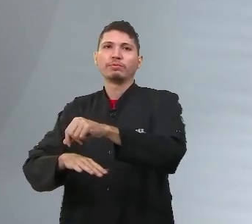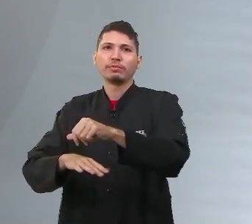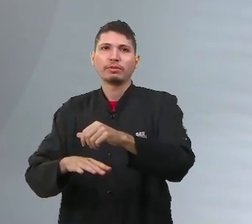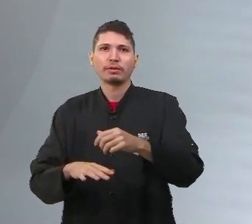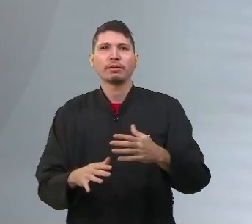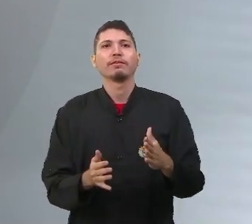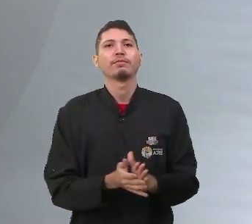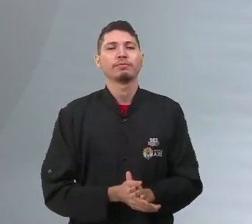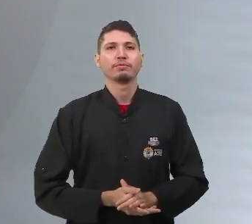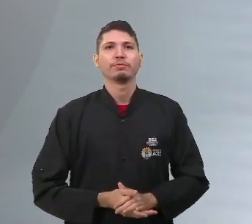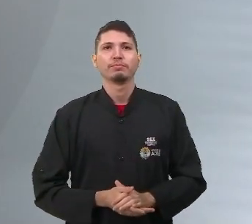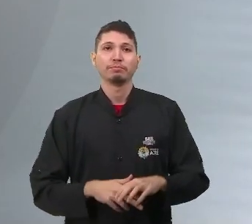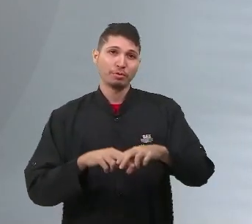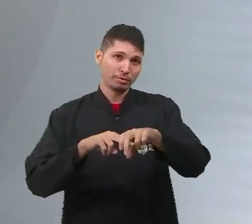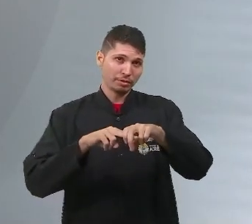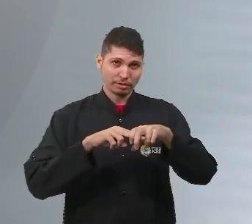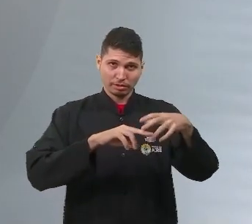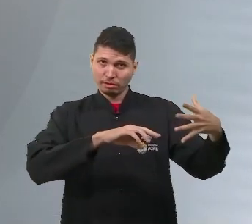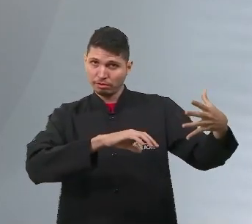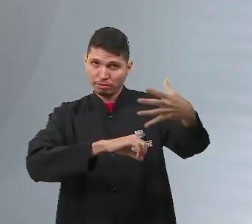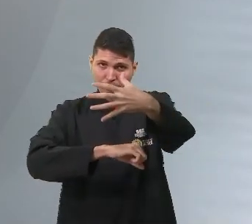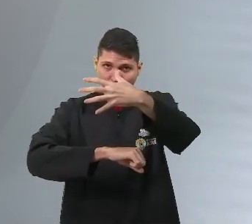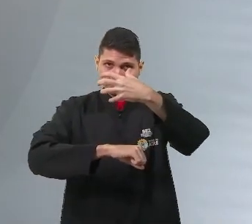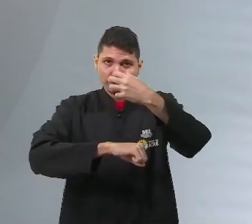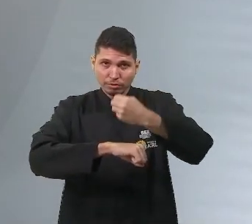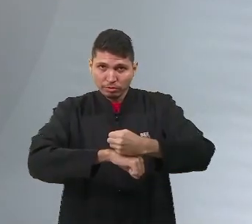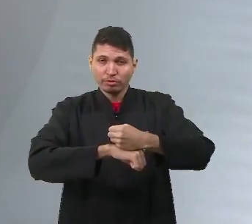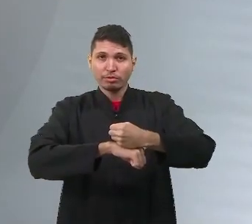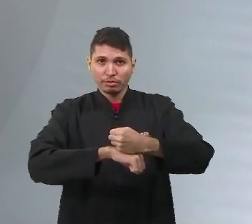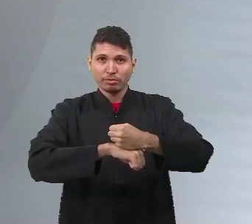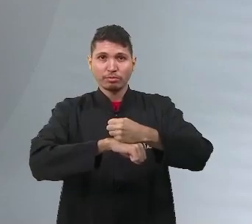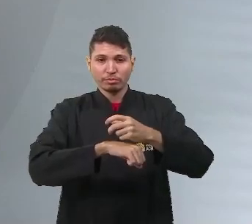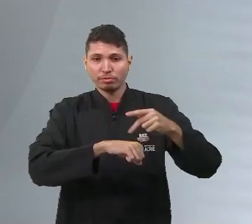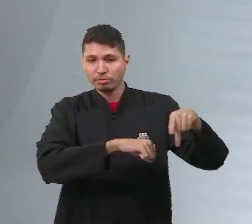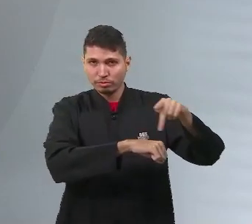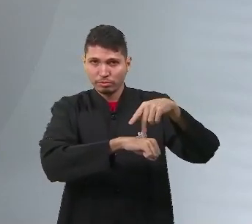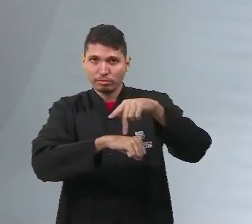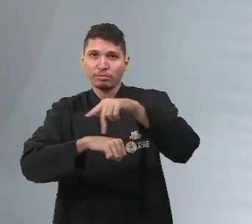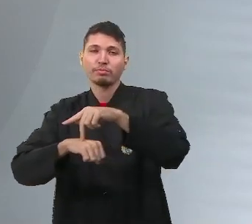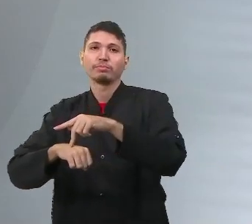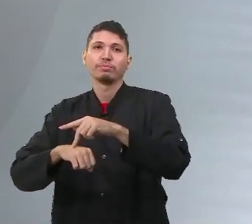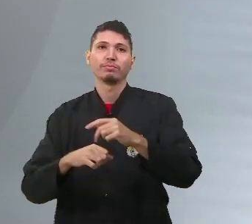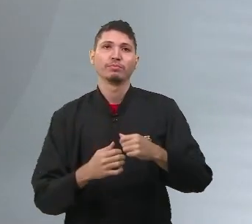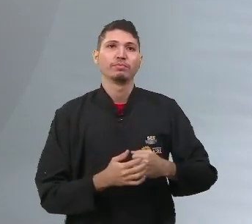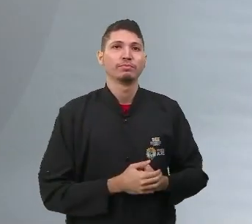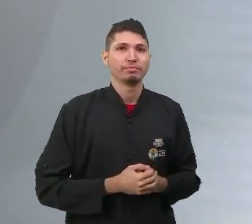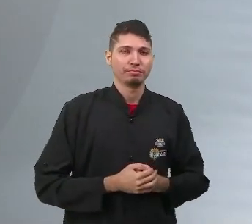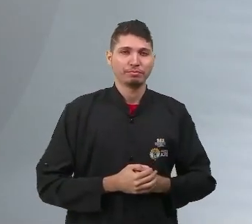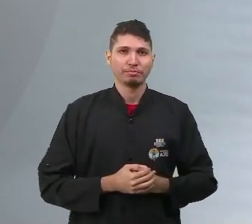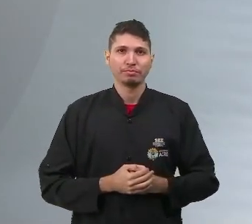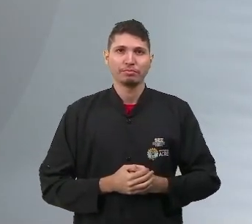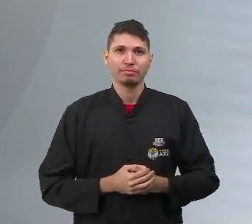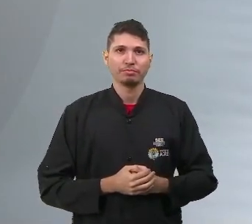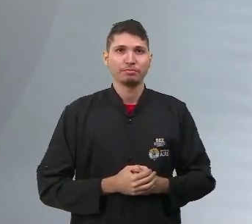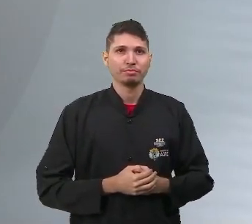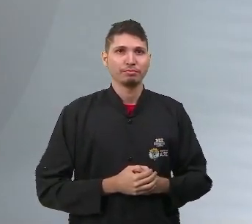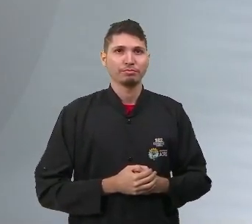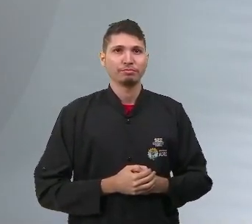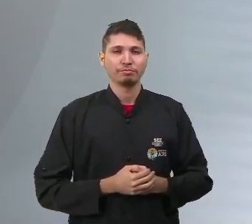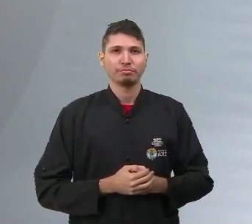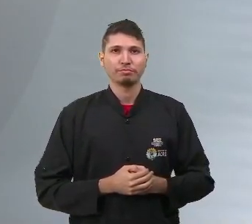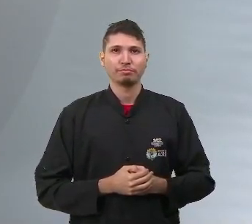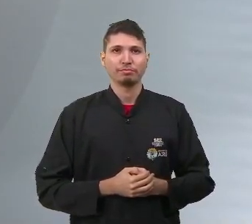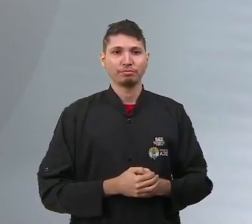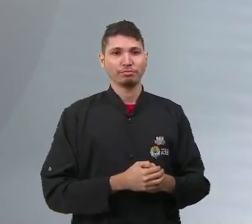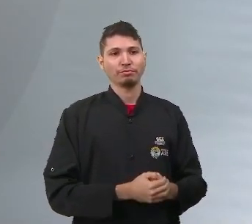que aconteceu, não só no Brasil, mas em diversos outros países. Tá certo? Então, ele surge nesse contexto, né? No contexto que os